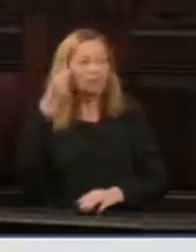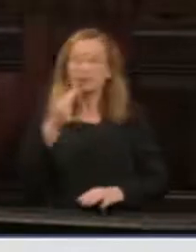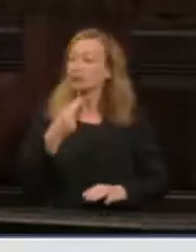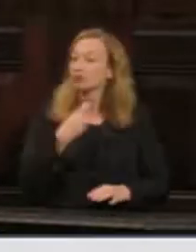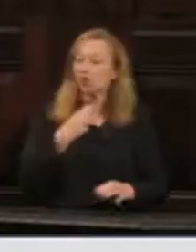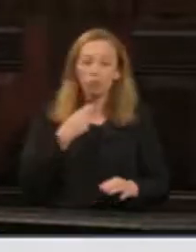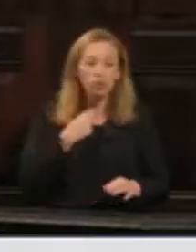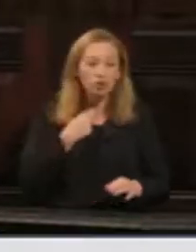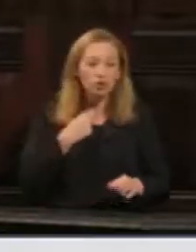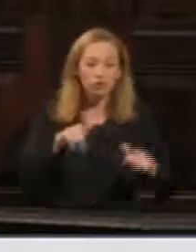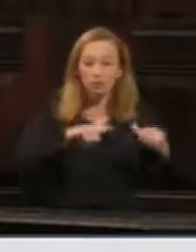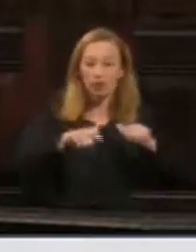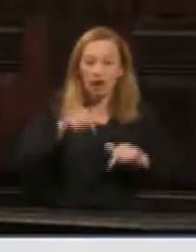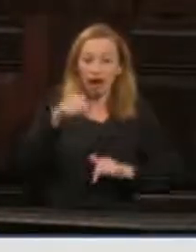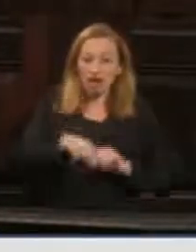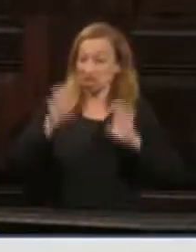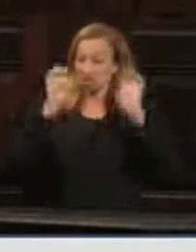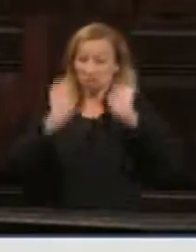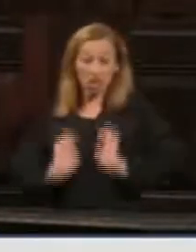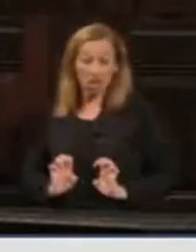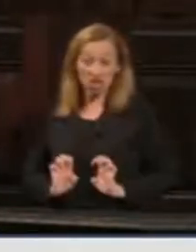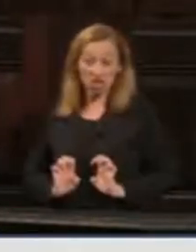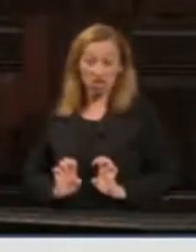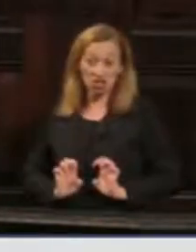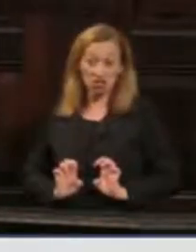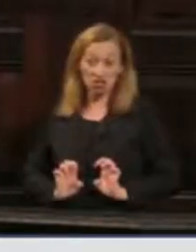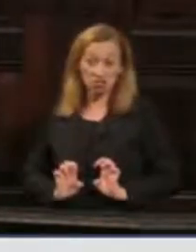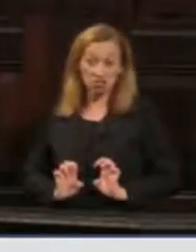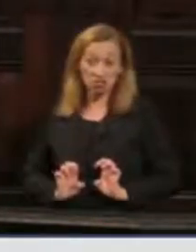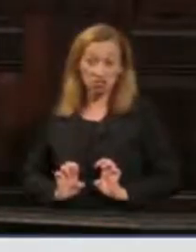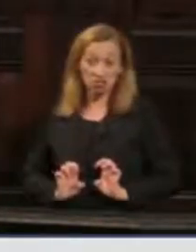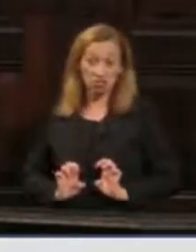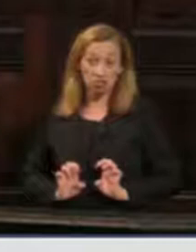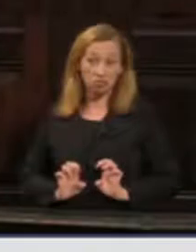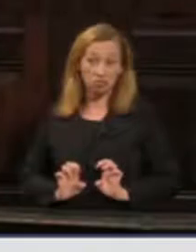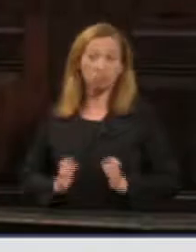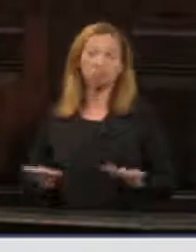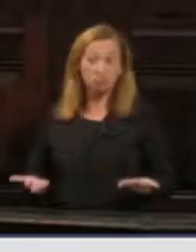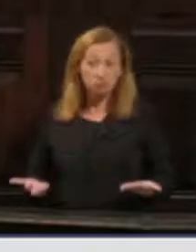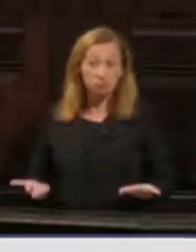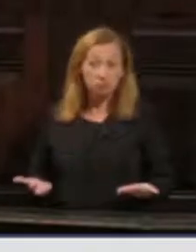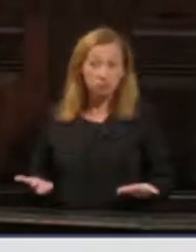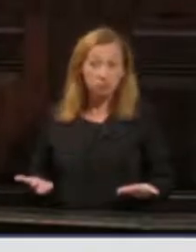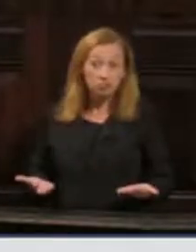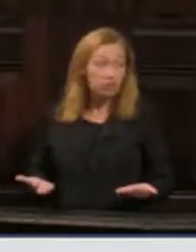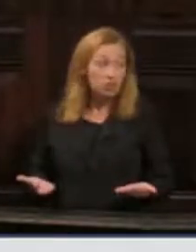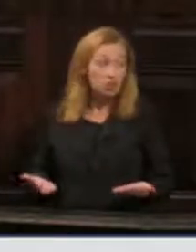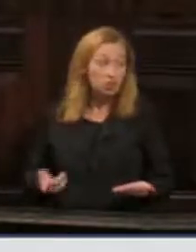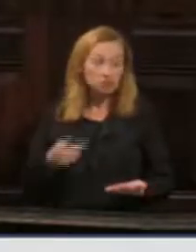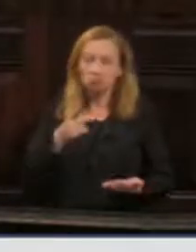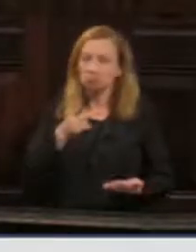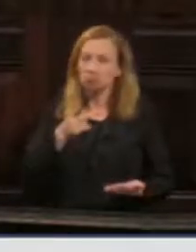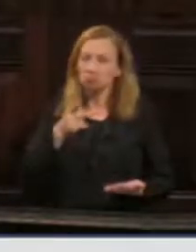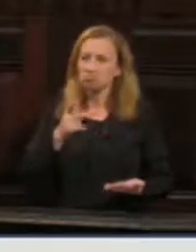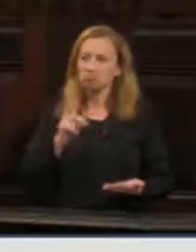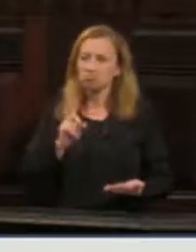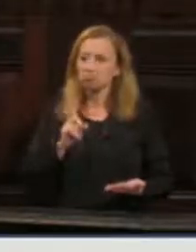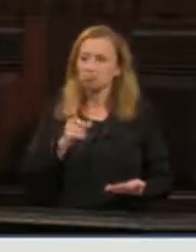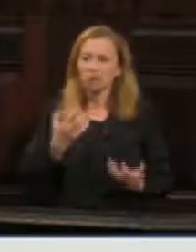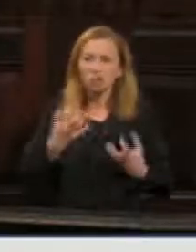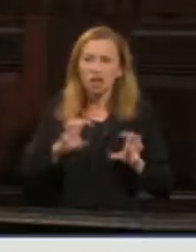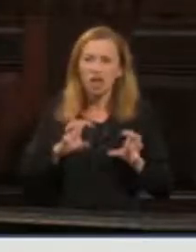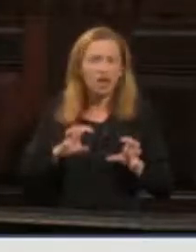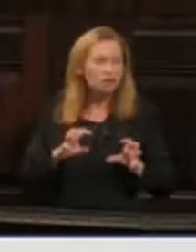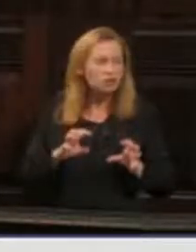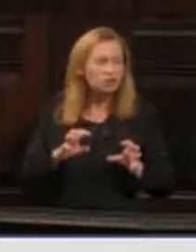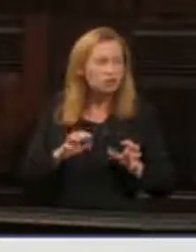com dignidade e produtividade de ser empossado? Em nenhum momento eu quero restringir aqui o